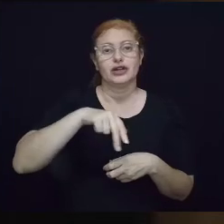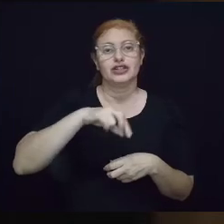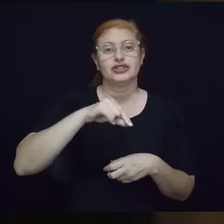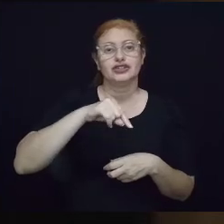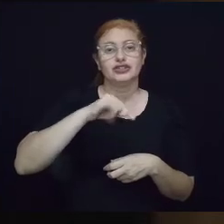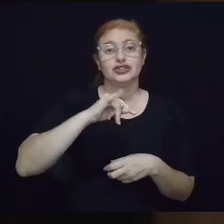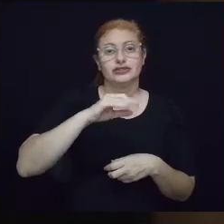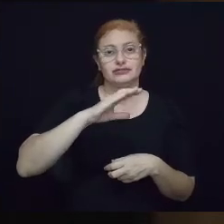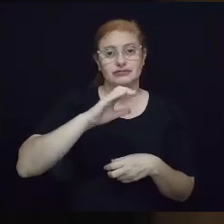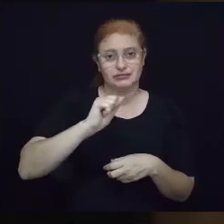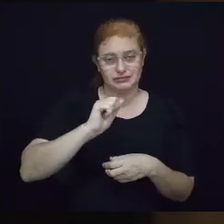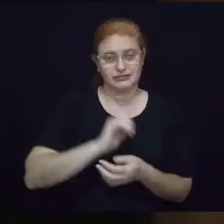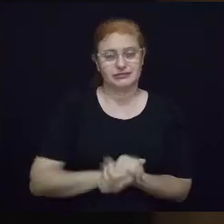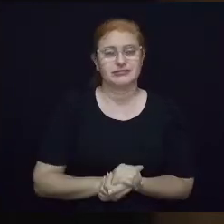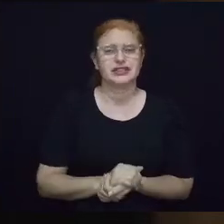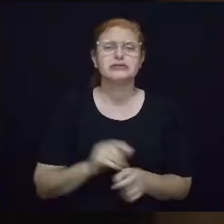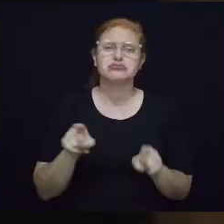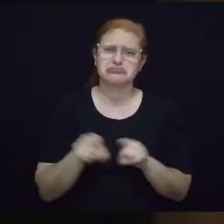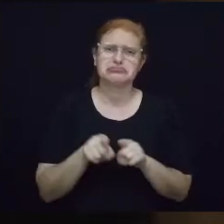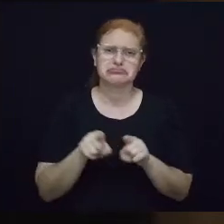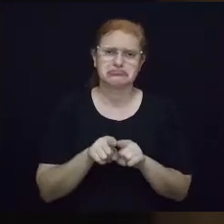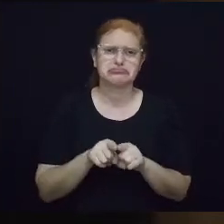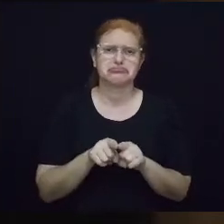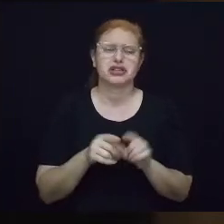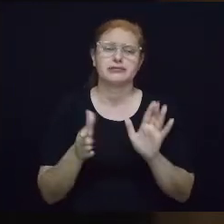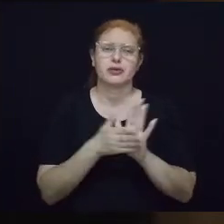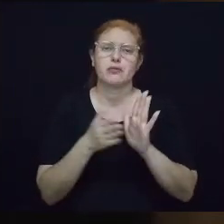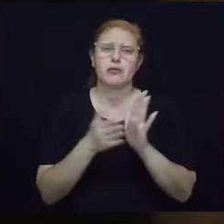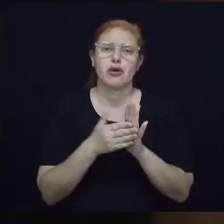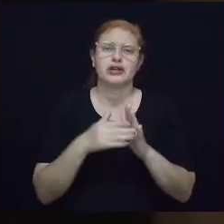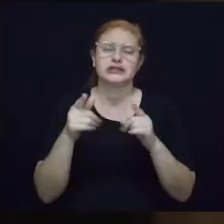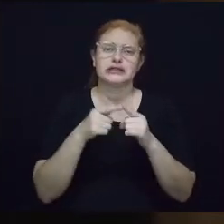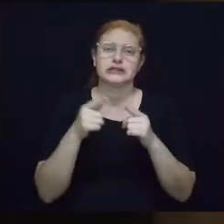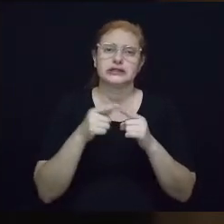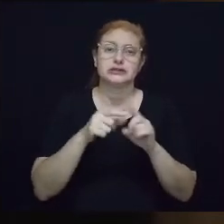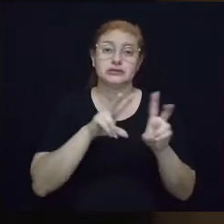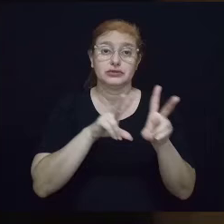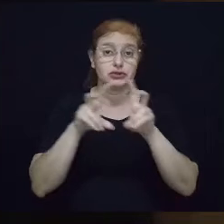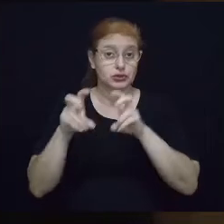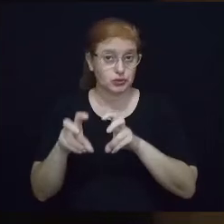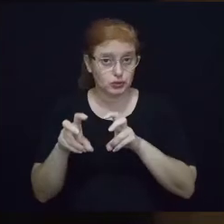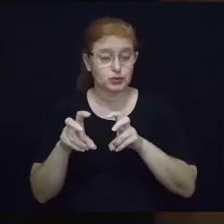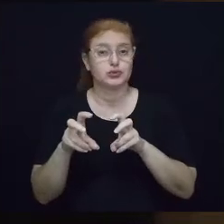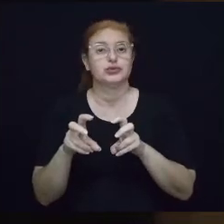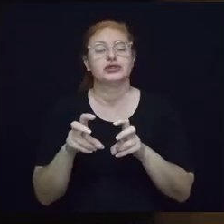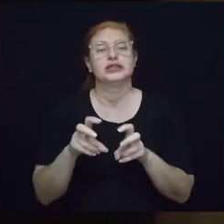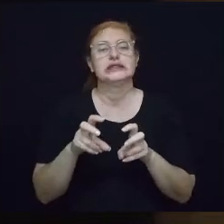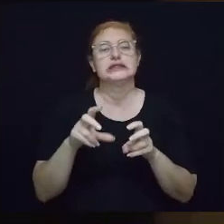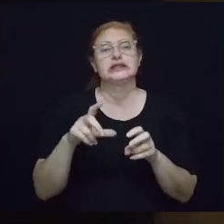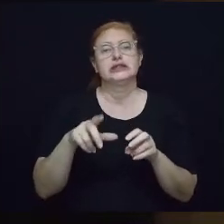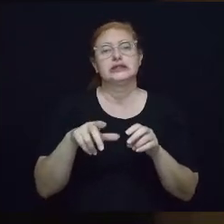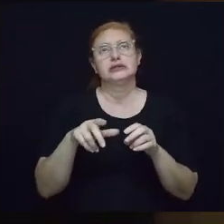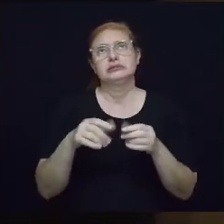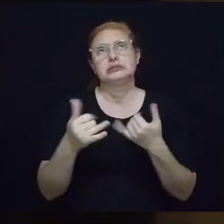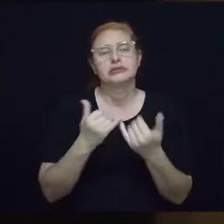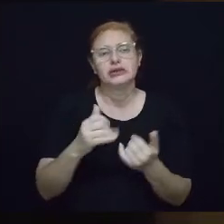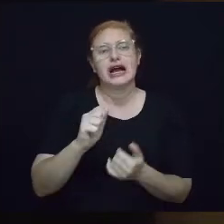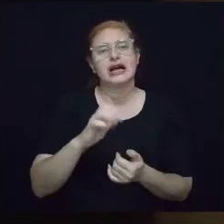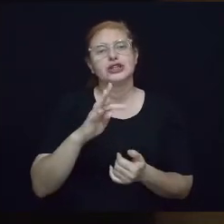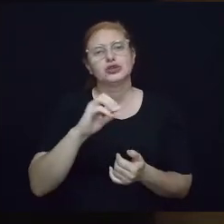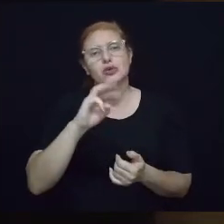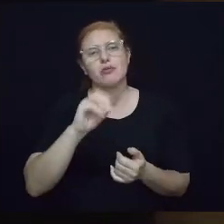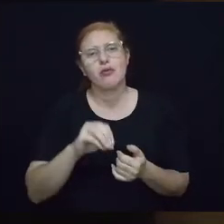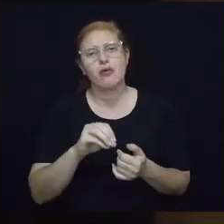que também trata desse tipo de assunto, de que a física quântica, a nível de átomo, ela se comporta de uma maneira